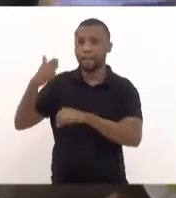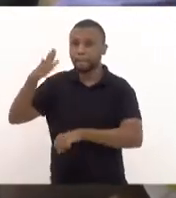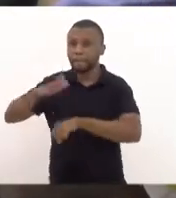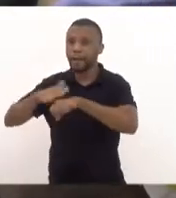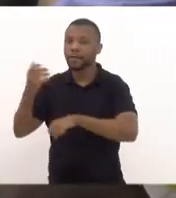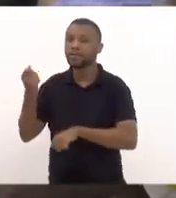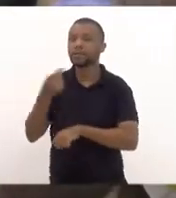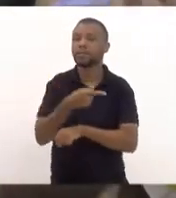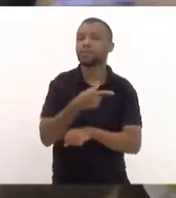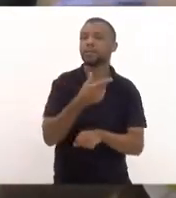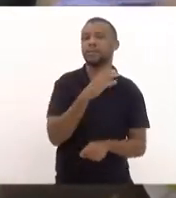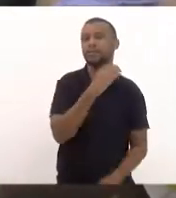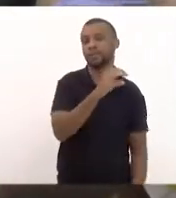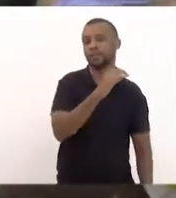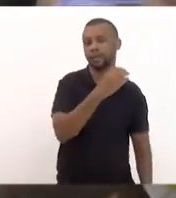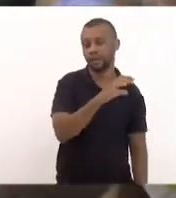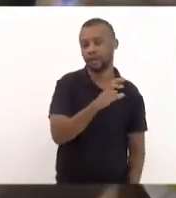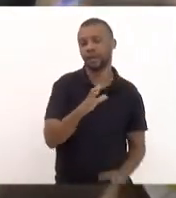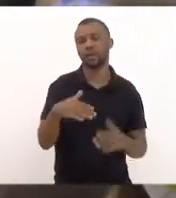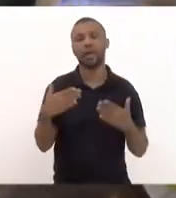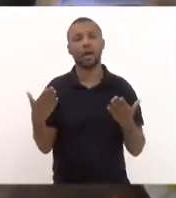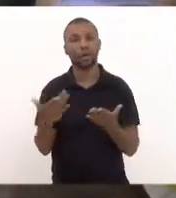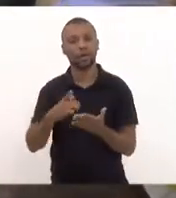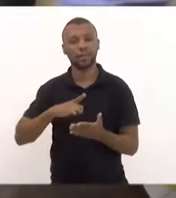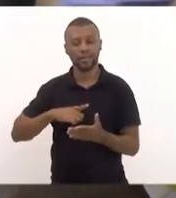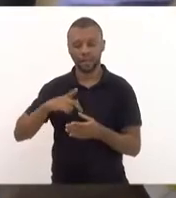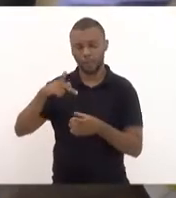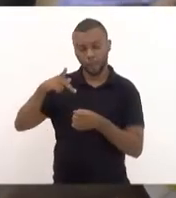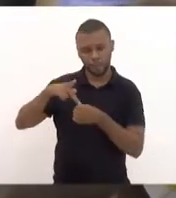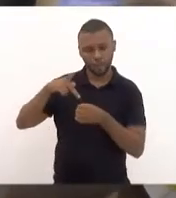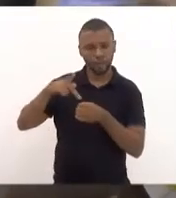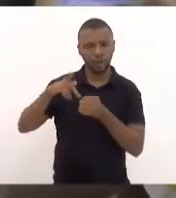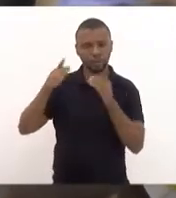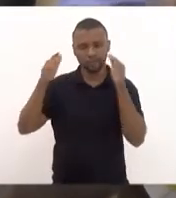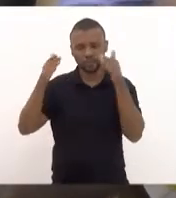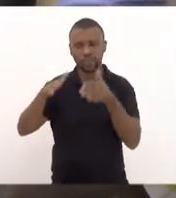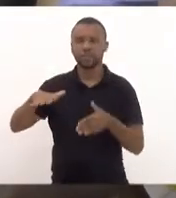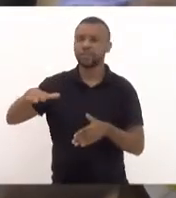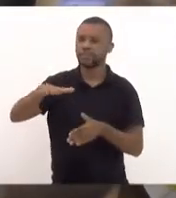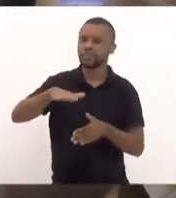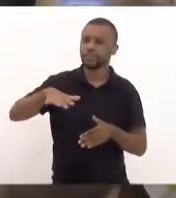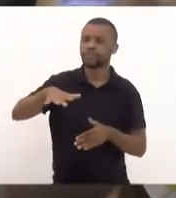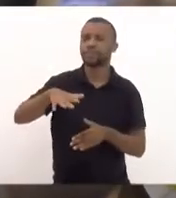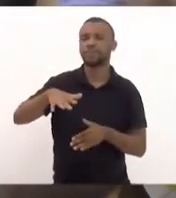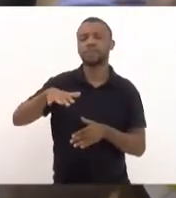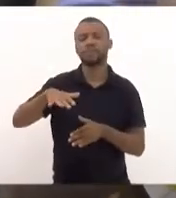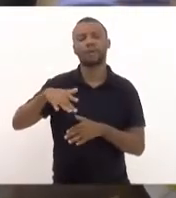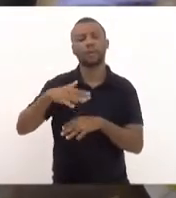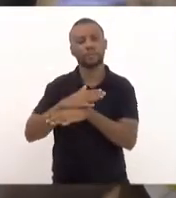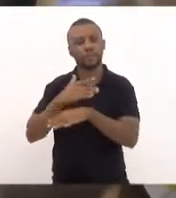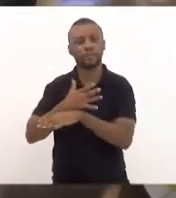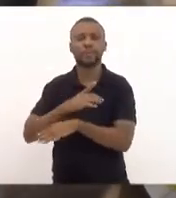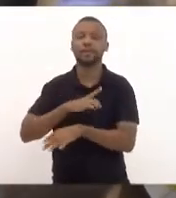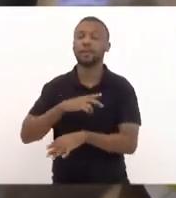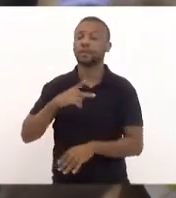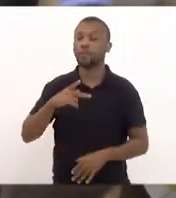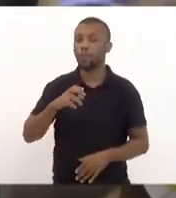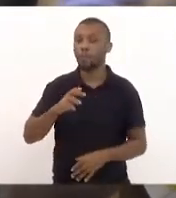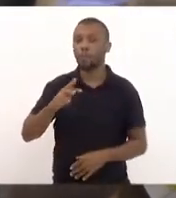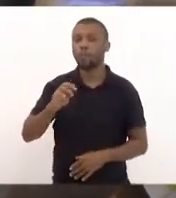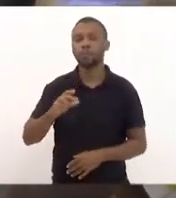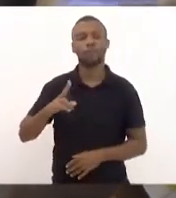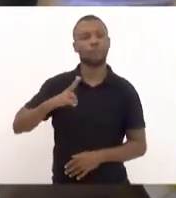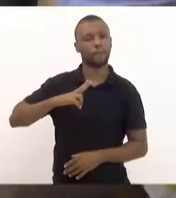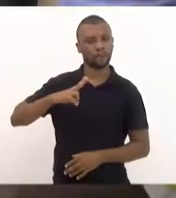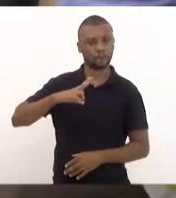Né? E ali agora, quer dizer, a coisa do petróleo está mais ali no leste metropolitano, tem um porto ali privado, já está crescendo. E aí